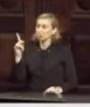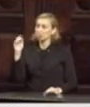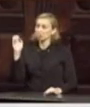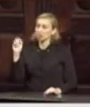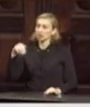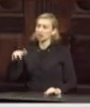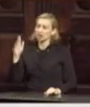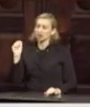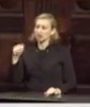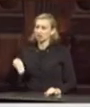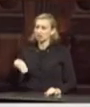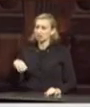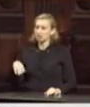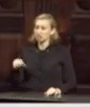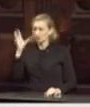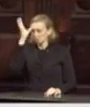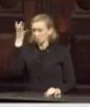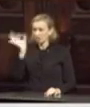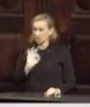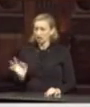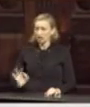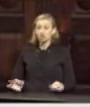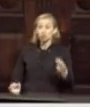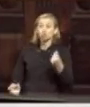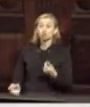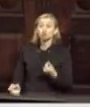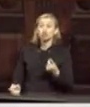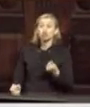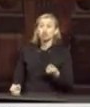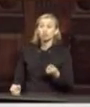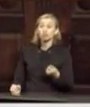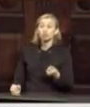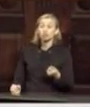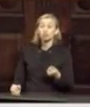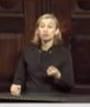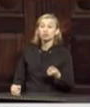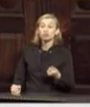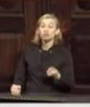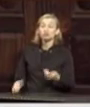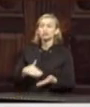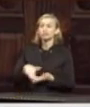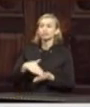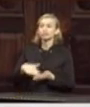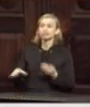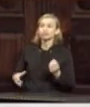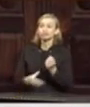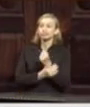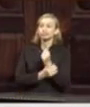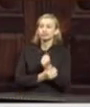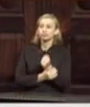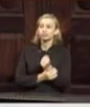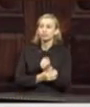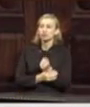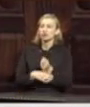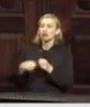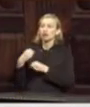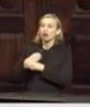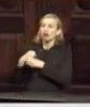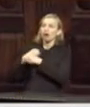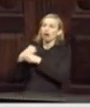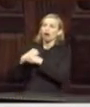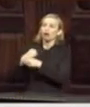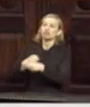nada. O dinheiro que a Secretaria de Segurança, nos últimos anos, foi